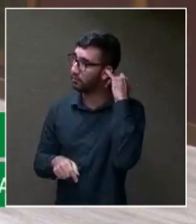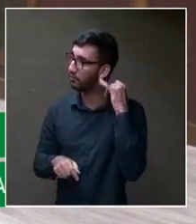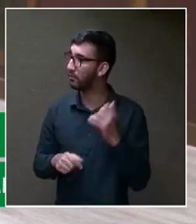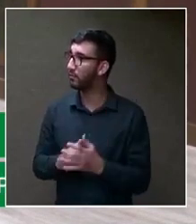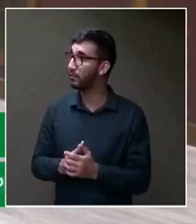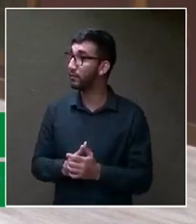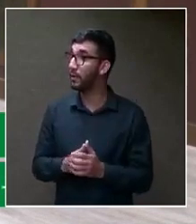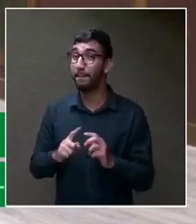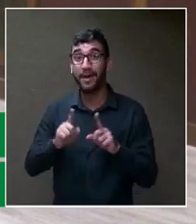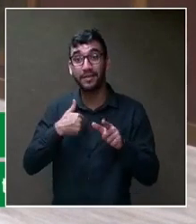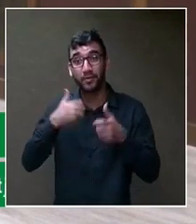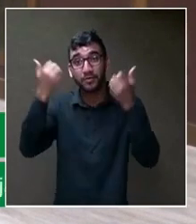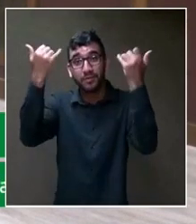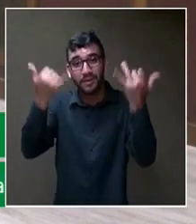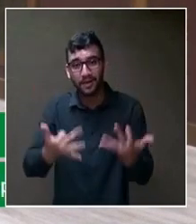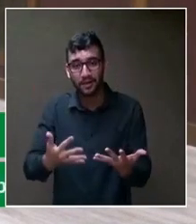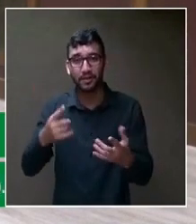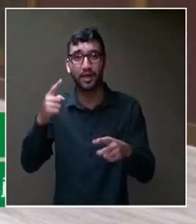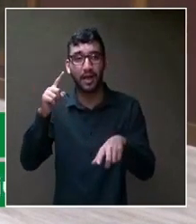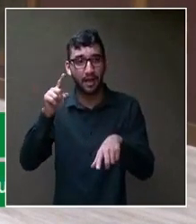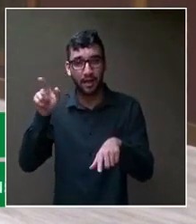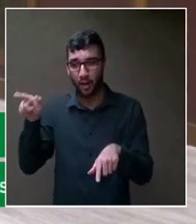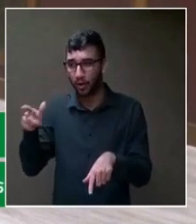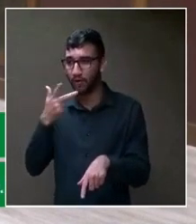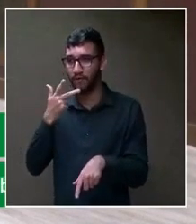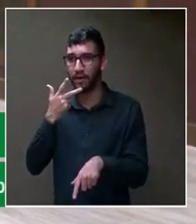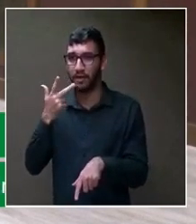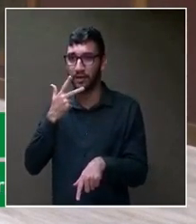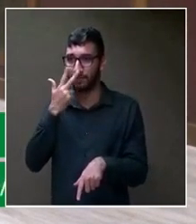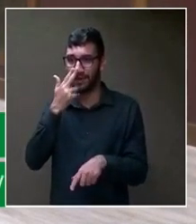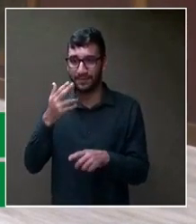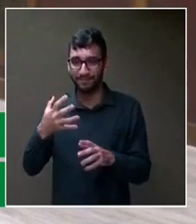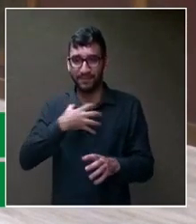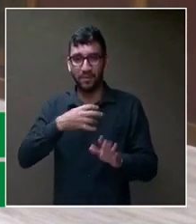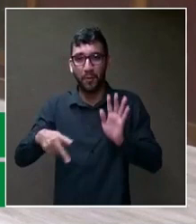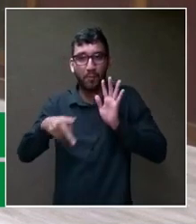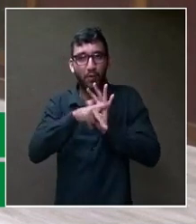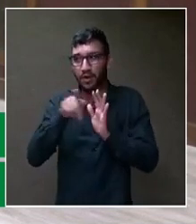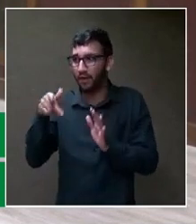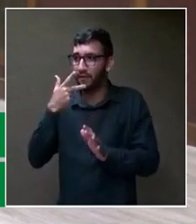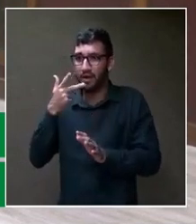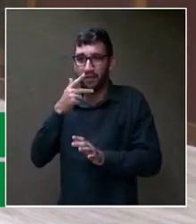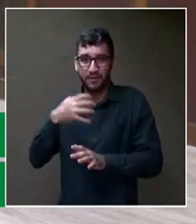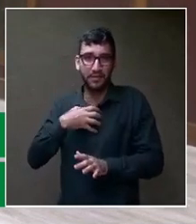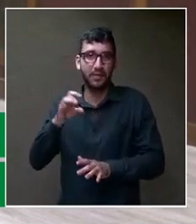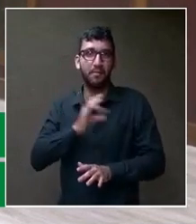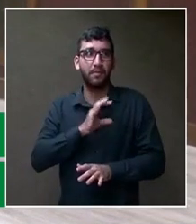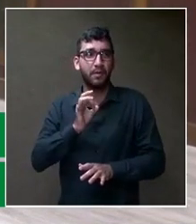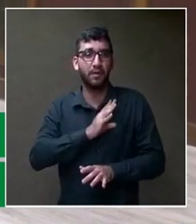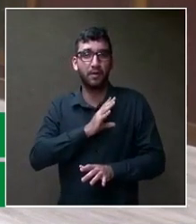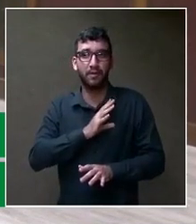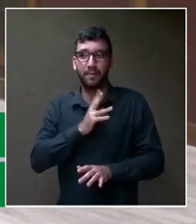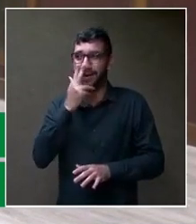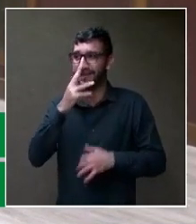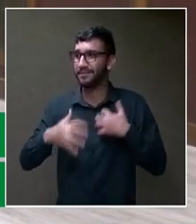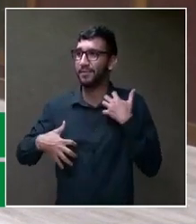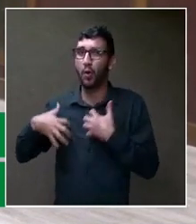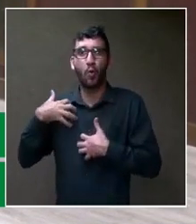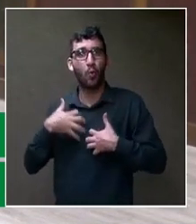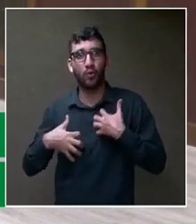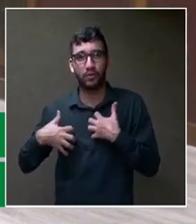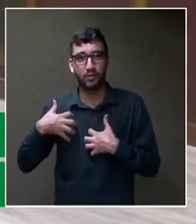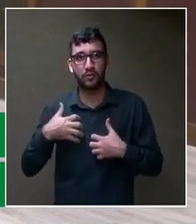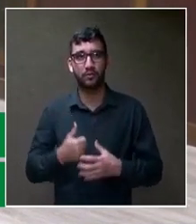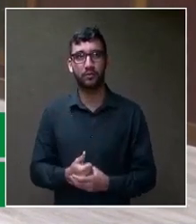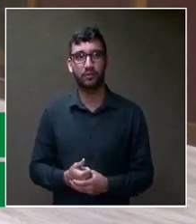Não, mas eu estou explicando para o senhor, a partir do momento que ela ficava nessa obsessão, ela sentia esse medo, ela sentia essa angústia.